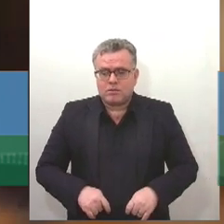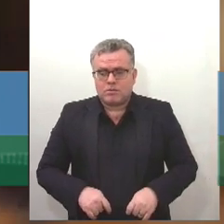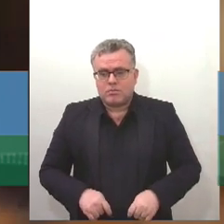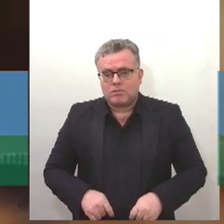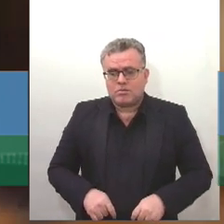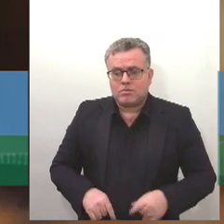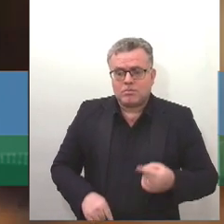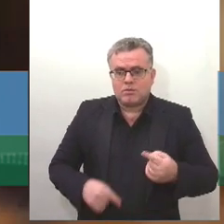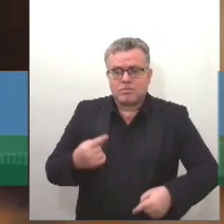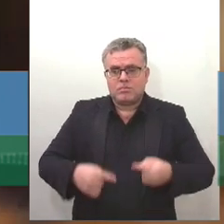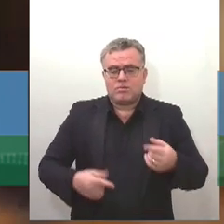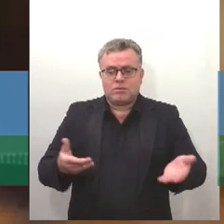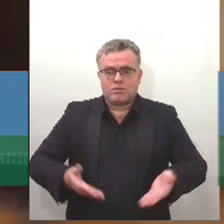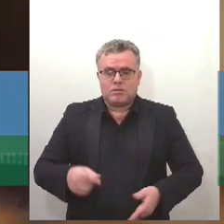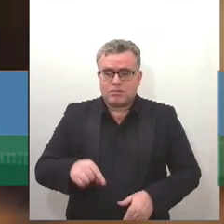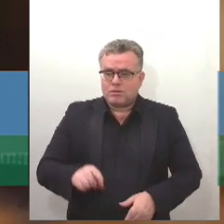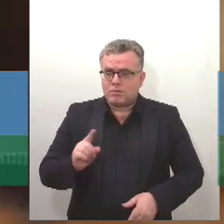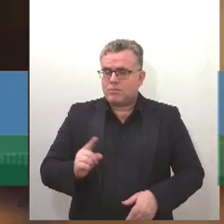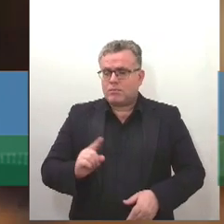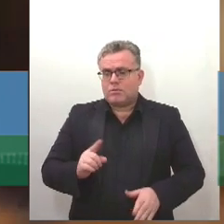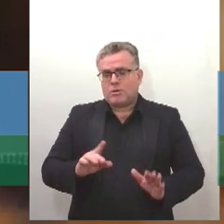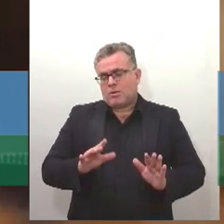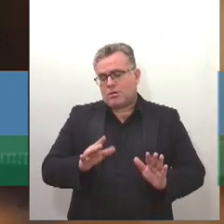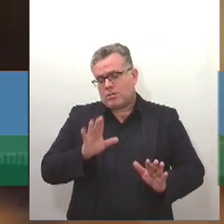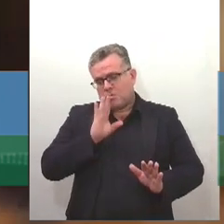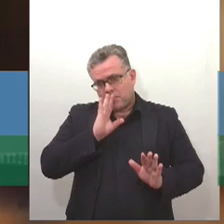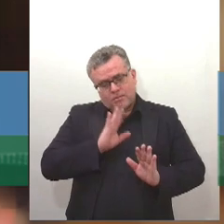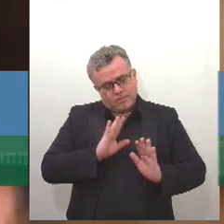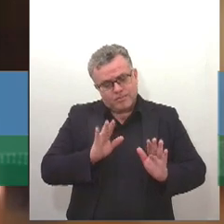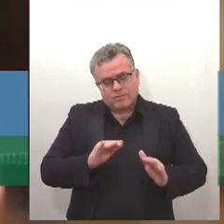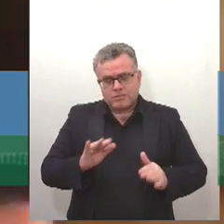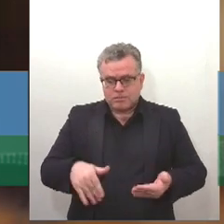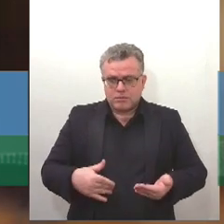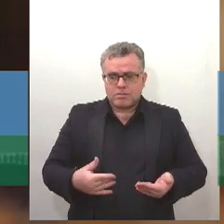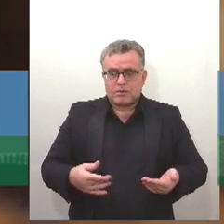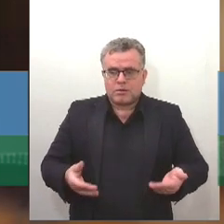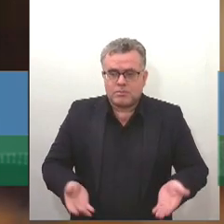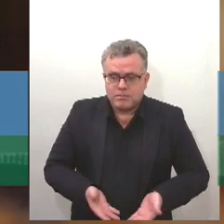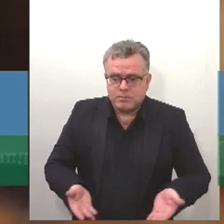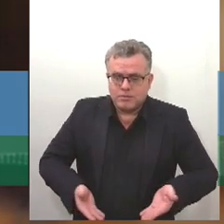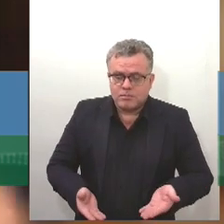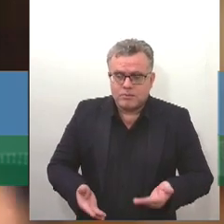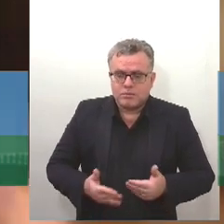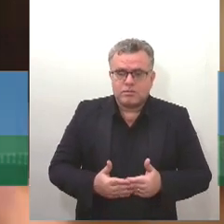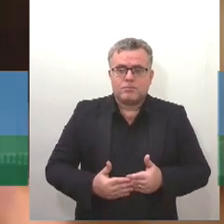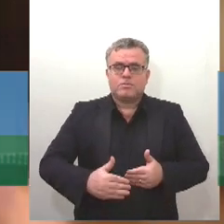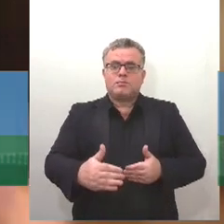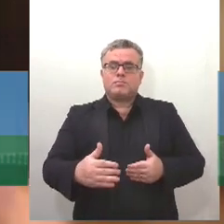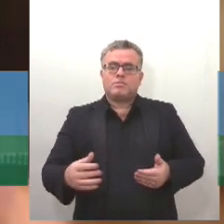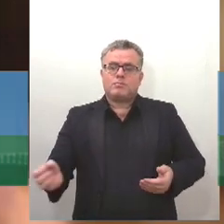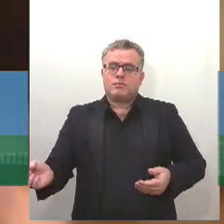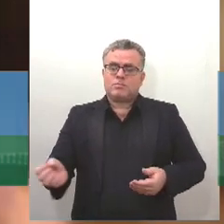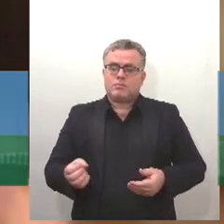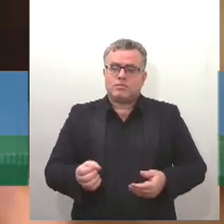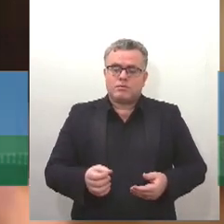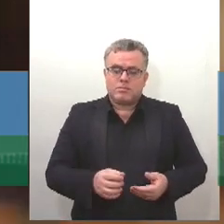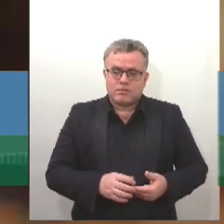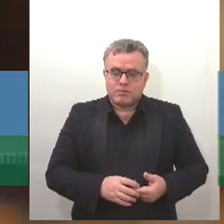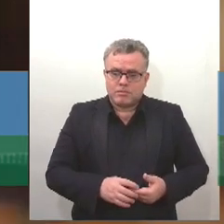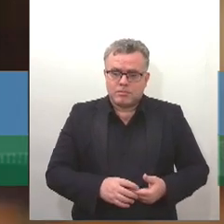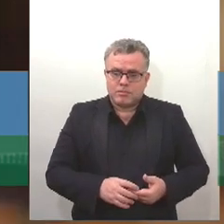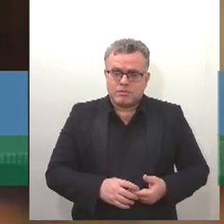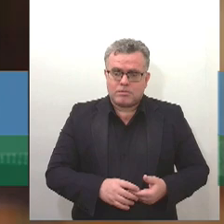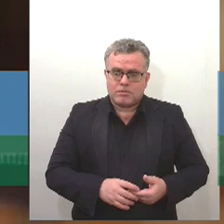agora eu acho que nós estamos entrando num período de enormes incertezas porque